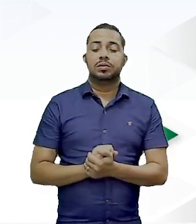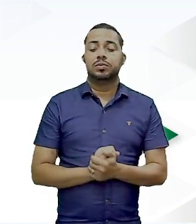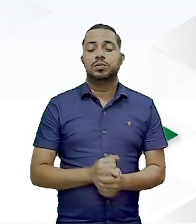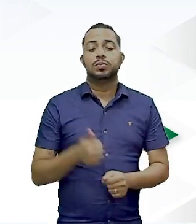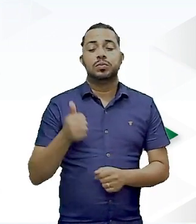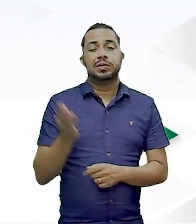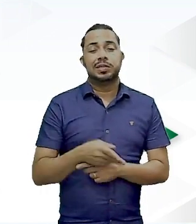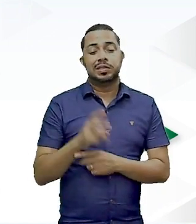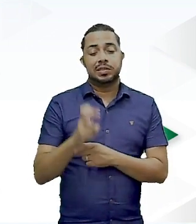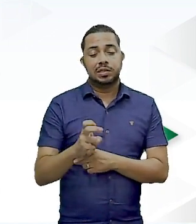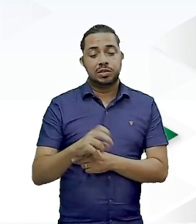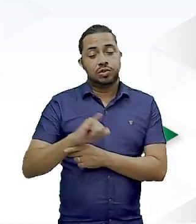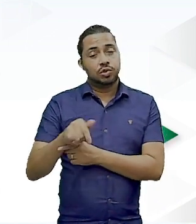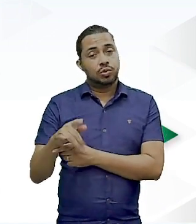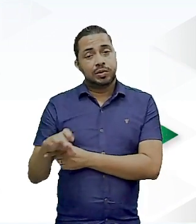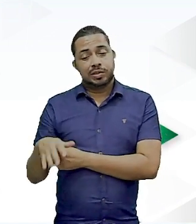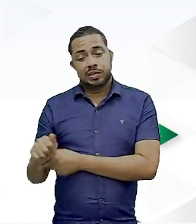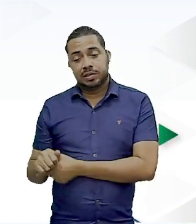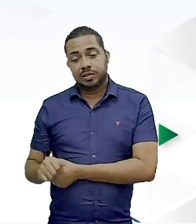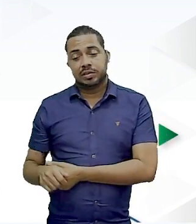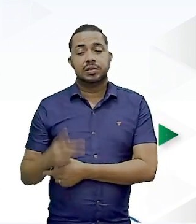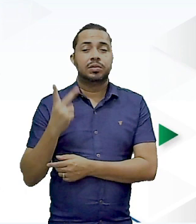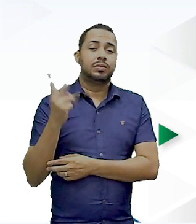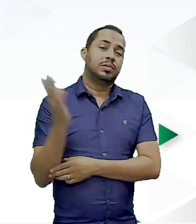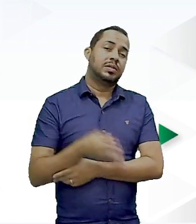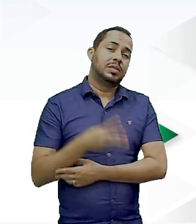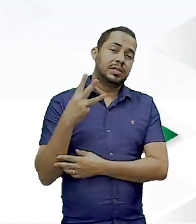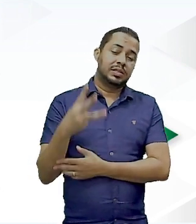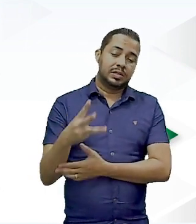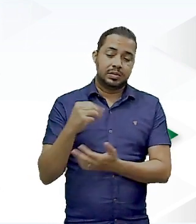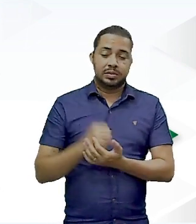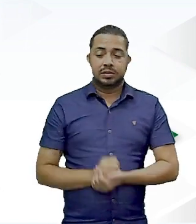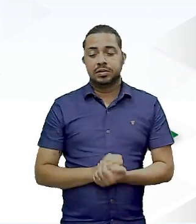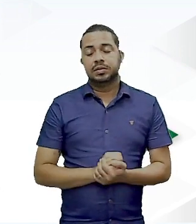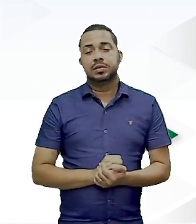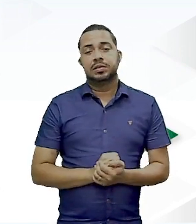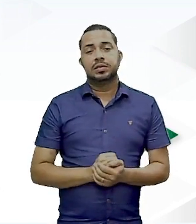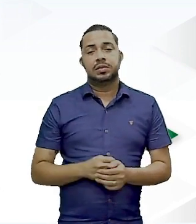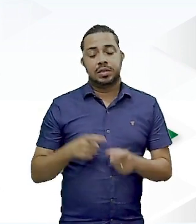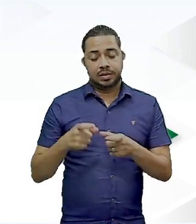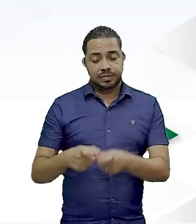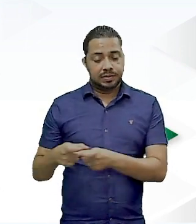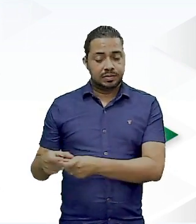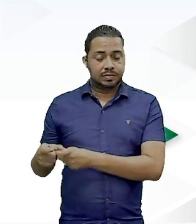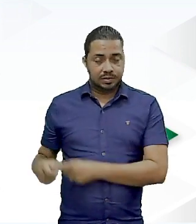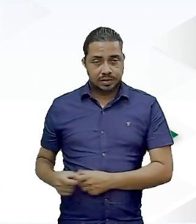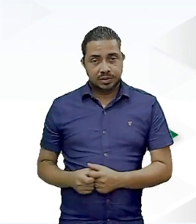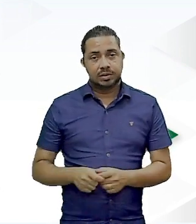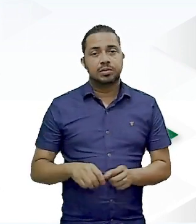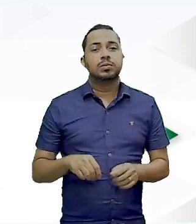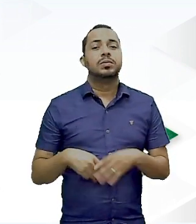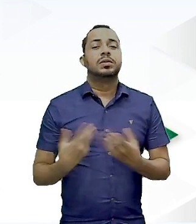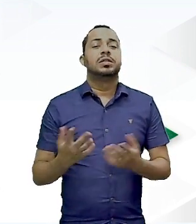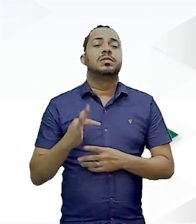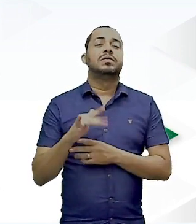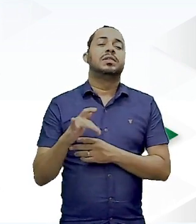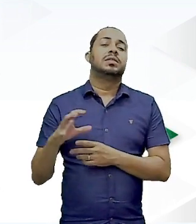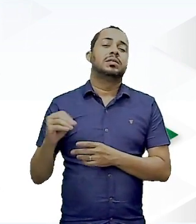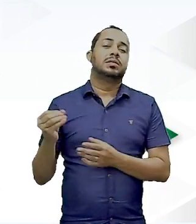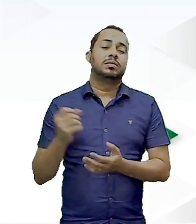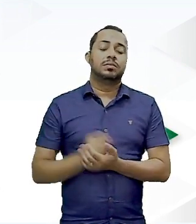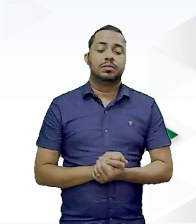figurinhas, enquanto Joana contribuiu com 2/3 das figurinhas. Com que fração das